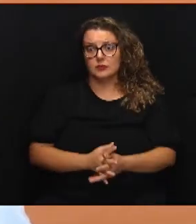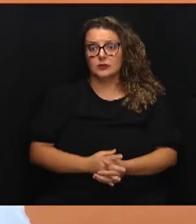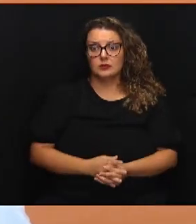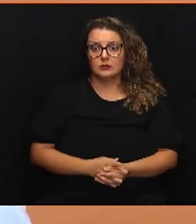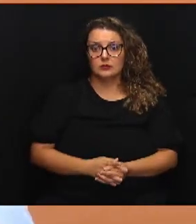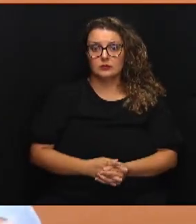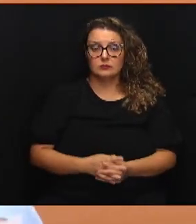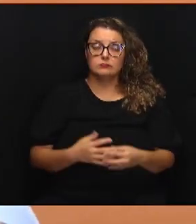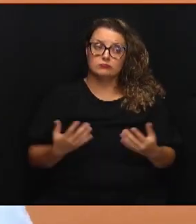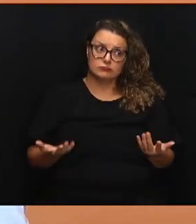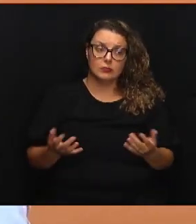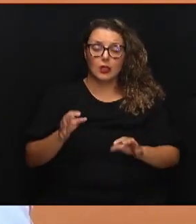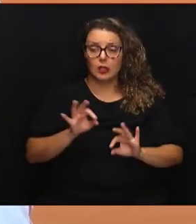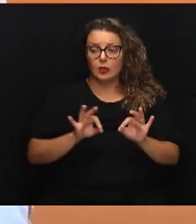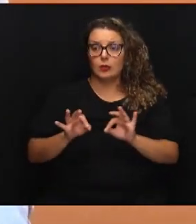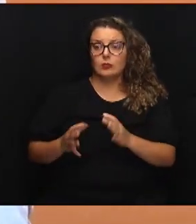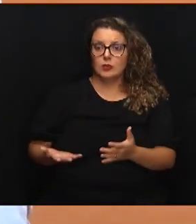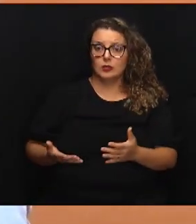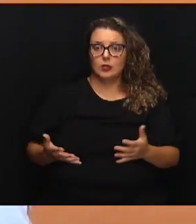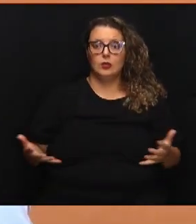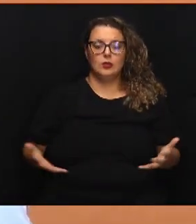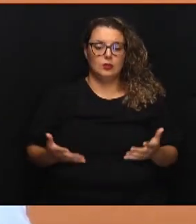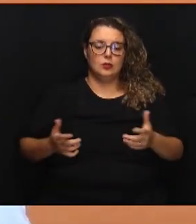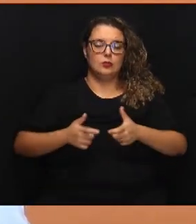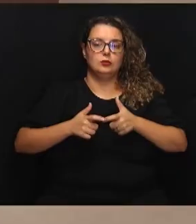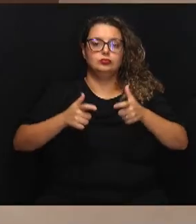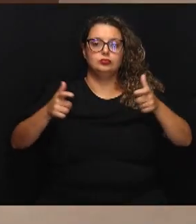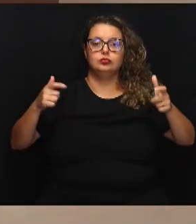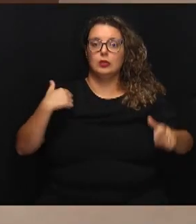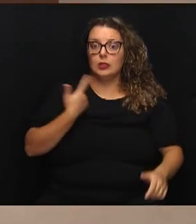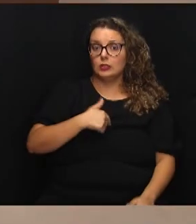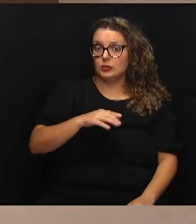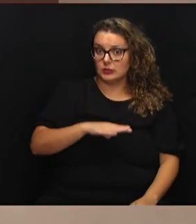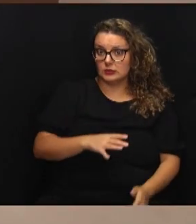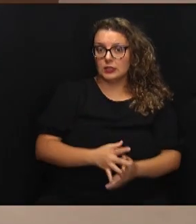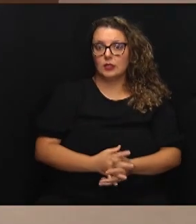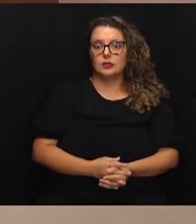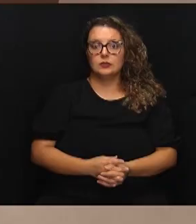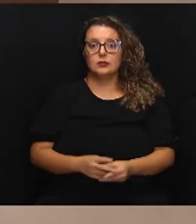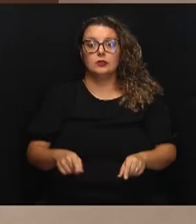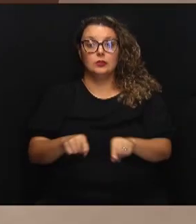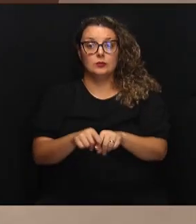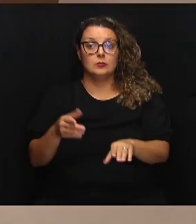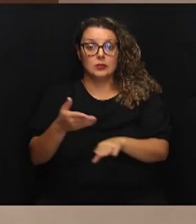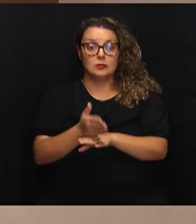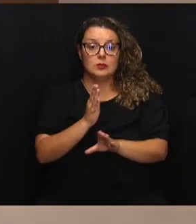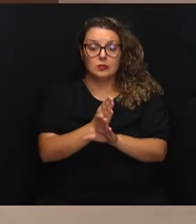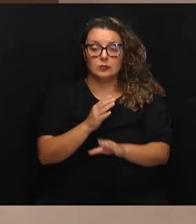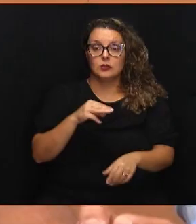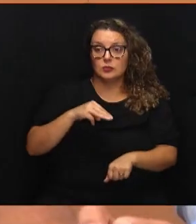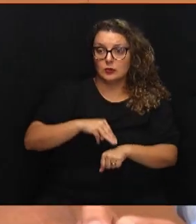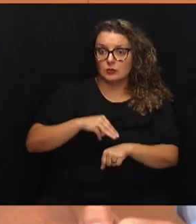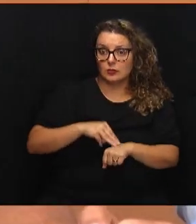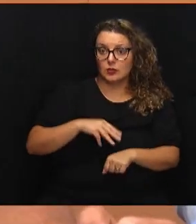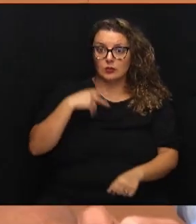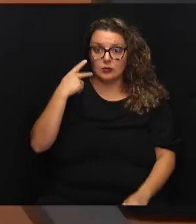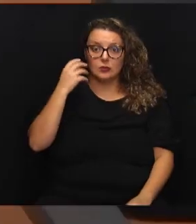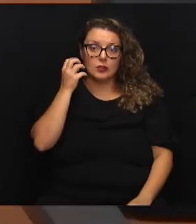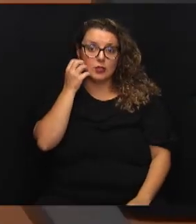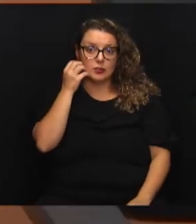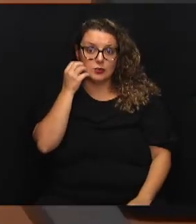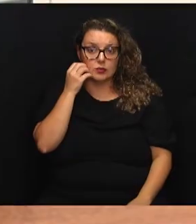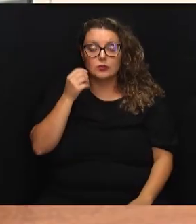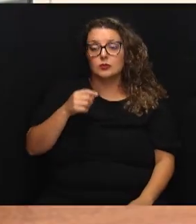Então, veja que é um projeto que vai alavancar muito a nossa cidade. Também participaram do encontro os membros, os vereadores Igor